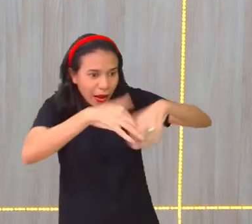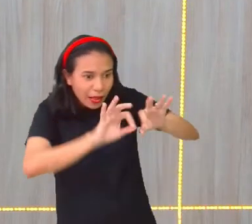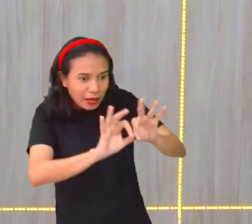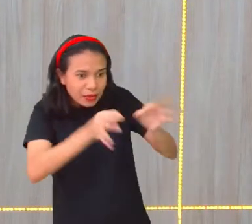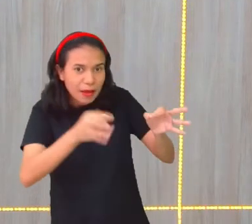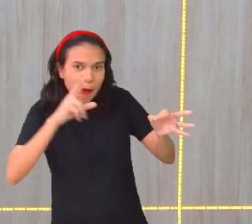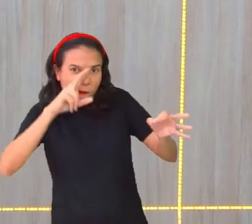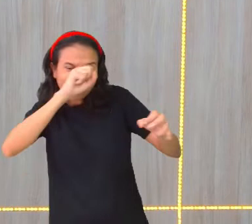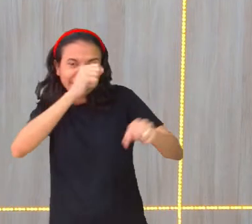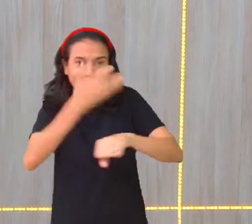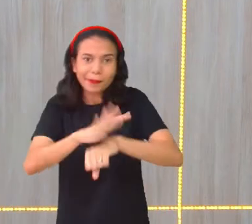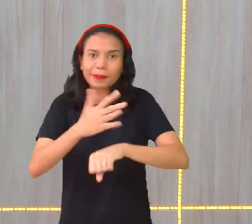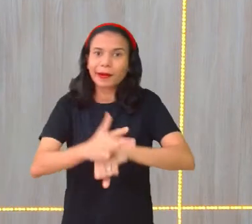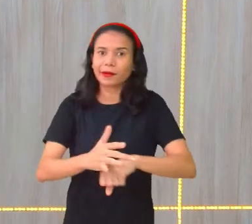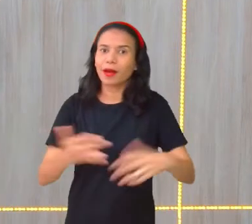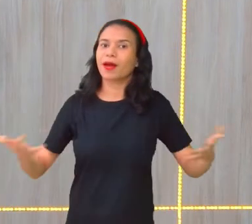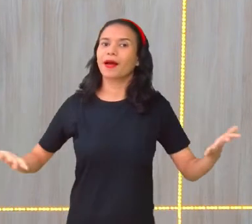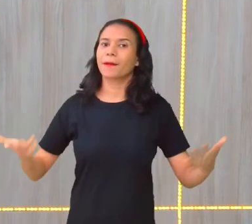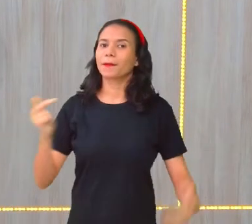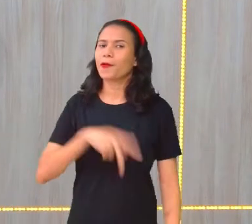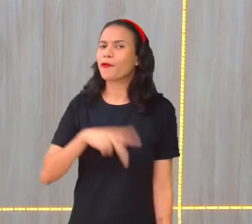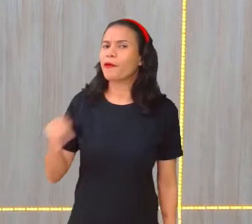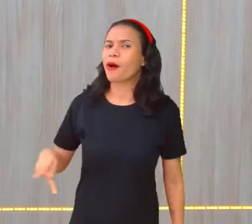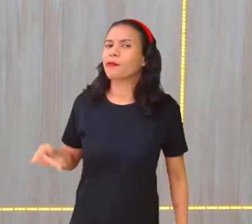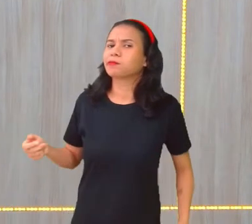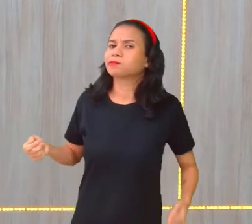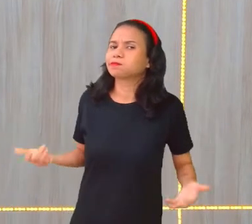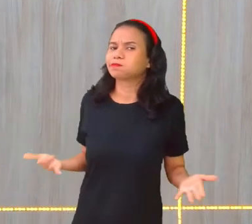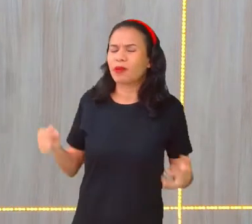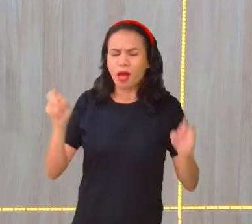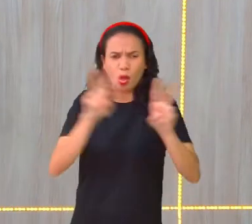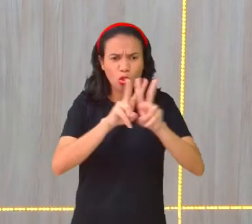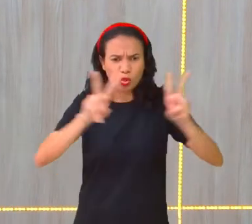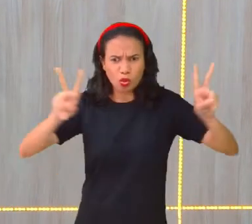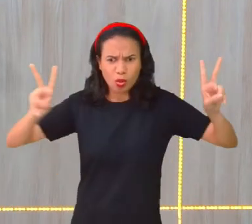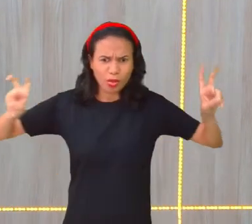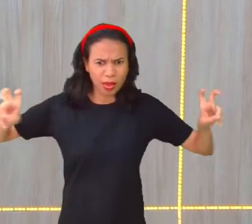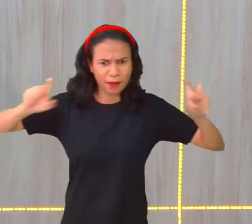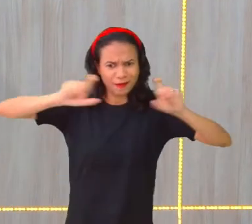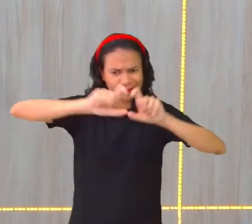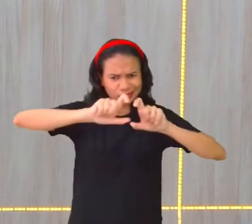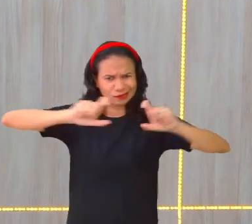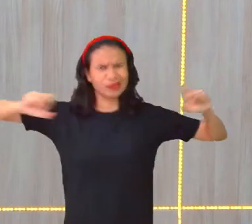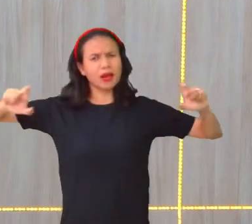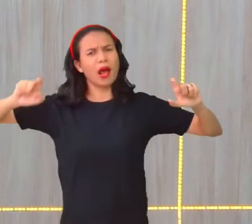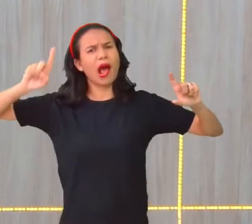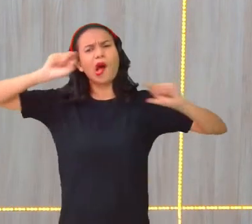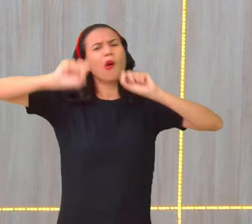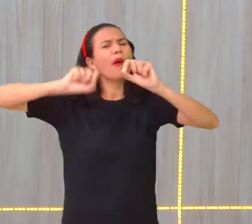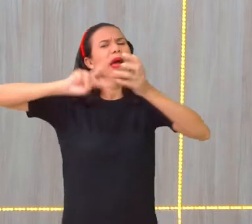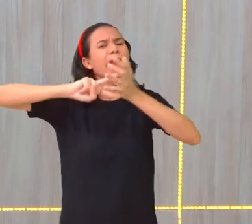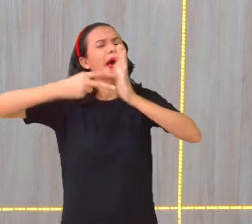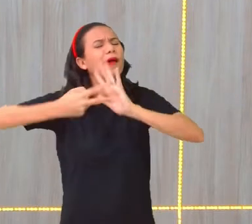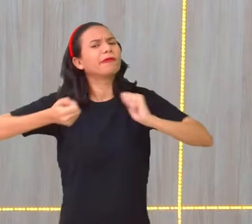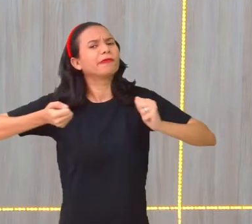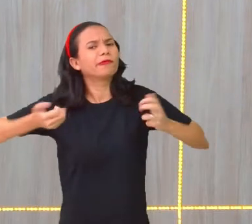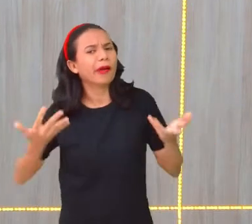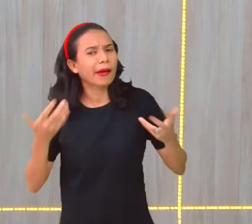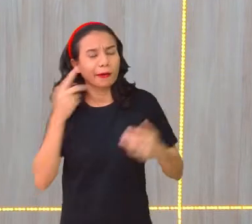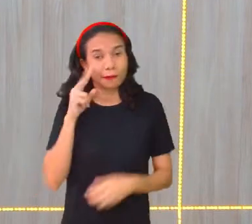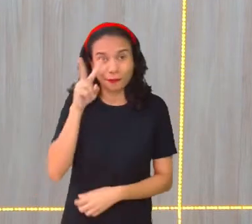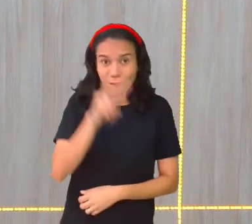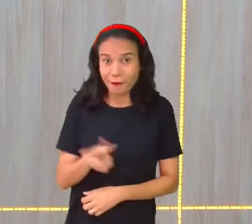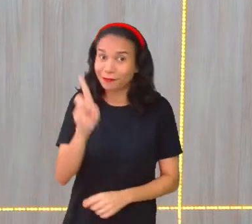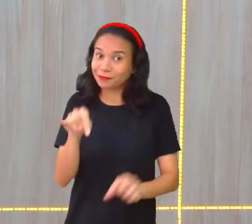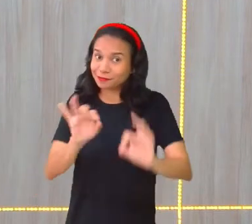aplicação de forças. Eita, professora, esse tema, que tema longo, né? O que isso quer dizer? Vocês vão ver,